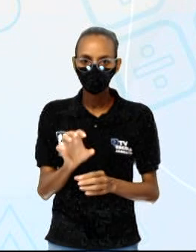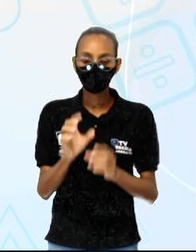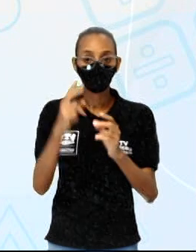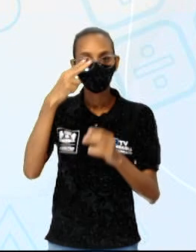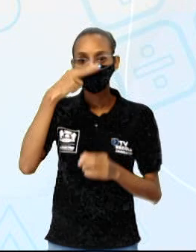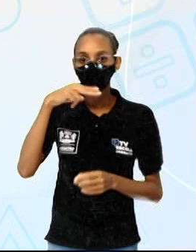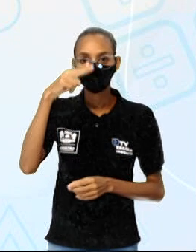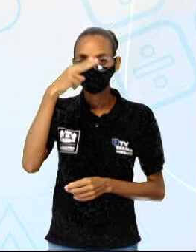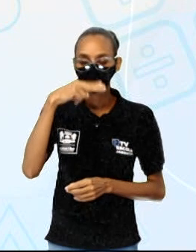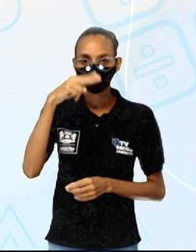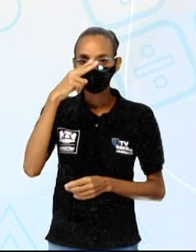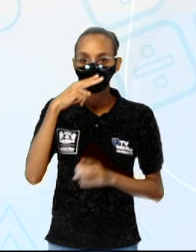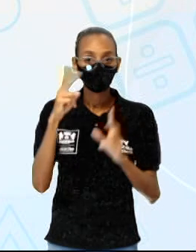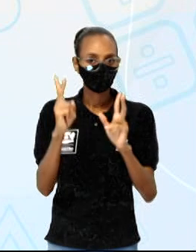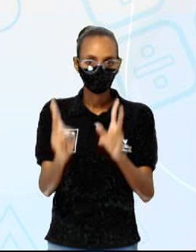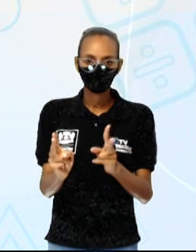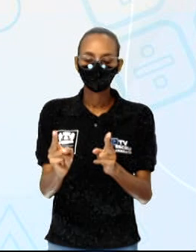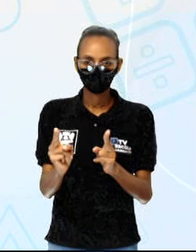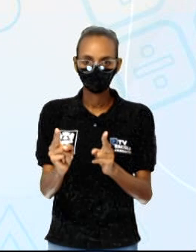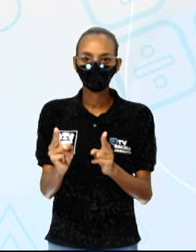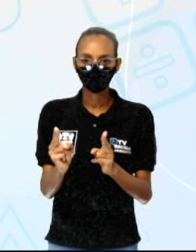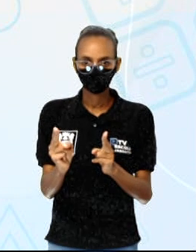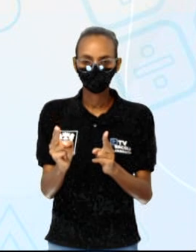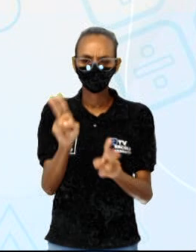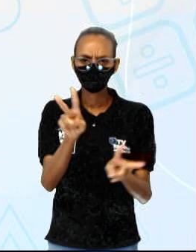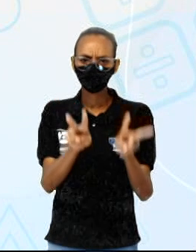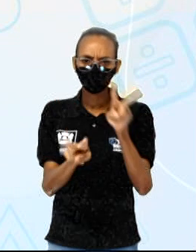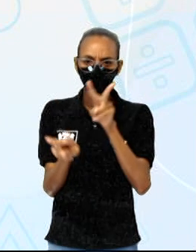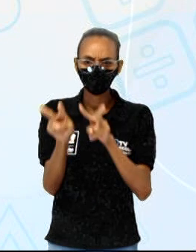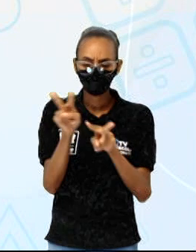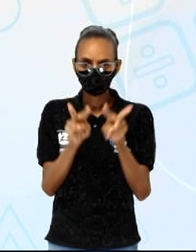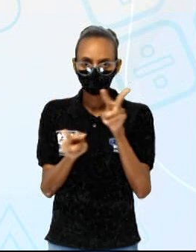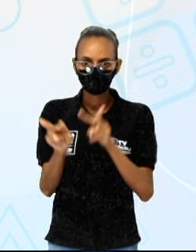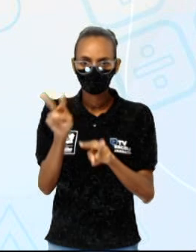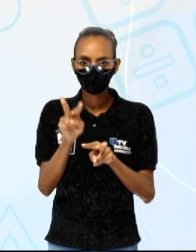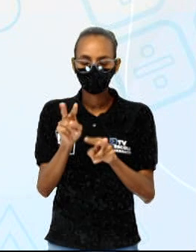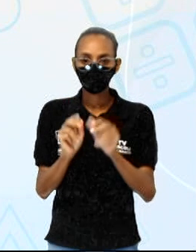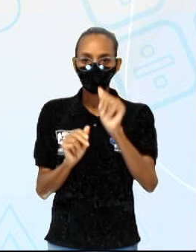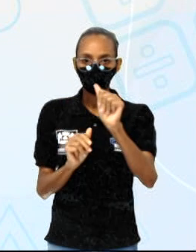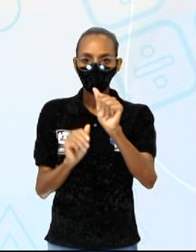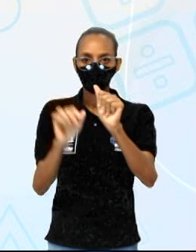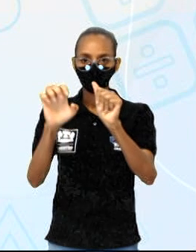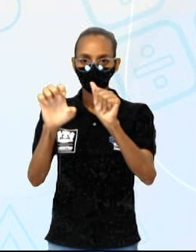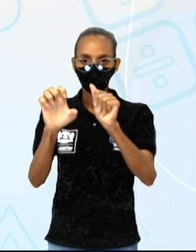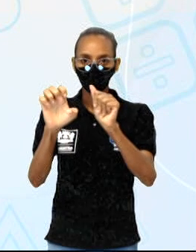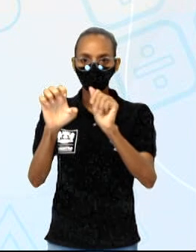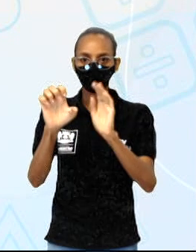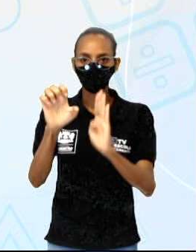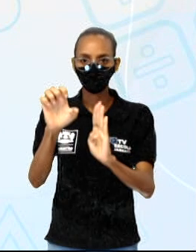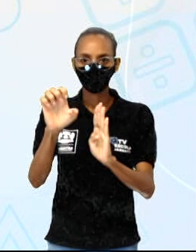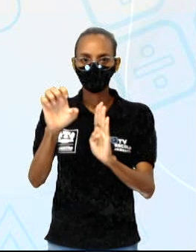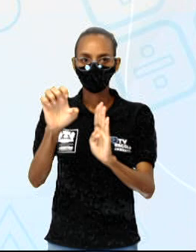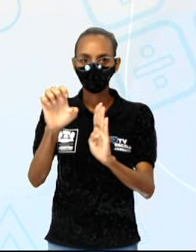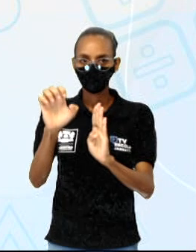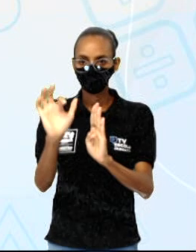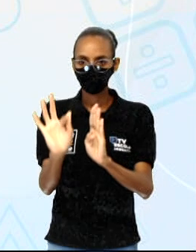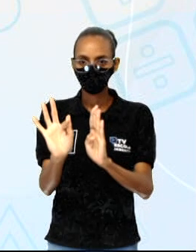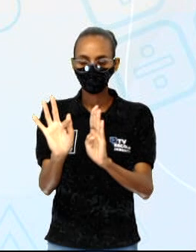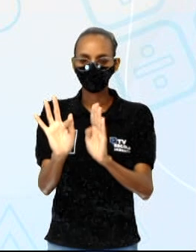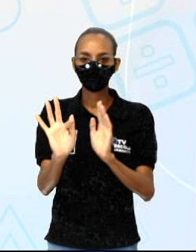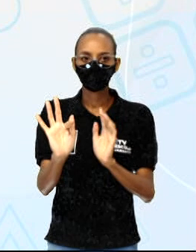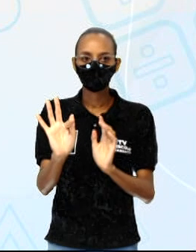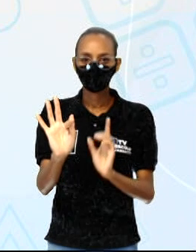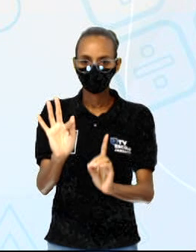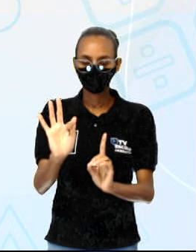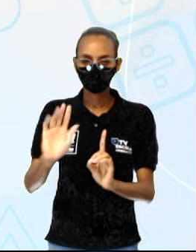é isso? Ora, se a gente observar aqui, ó, A e E, B e F, D e H